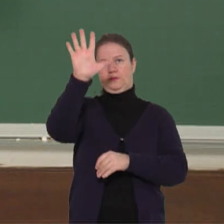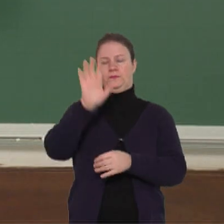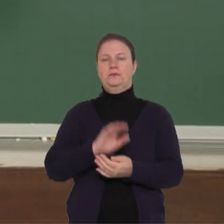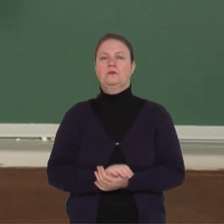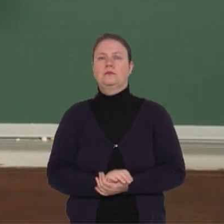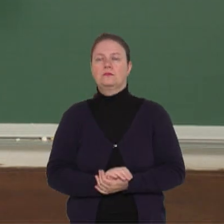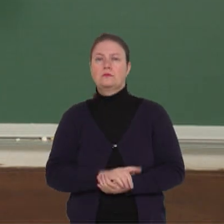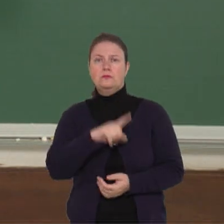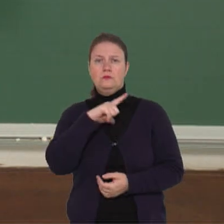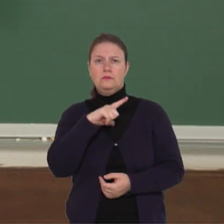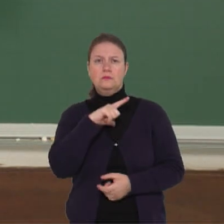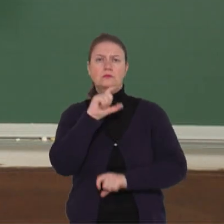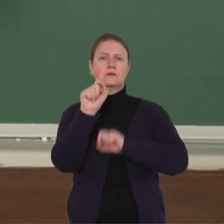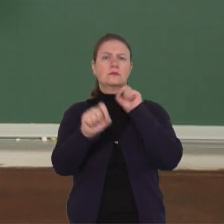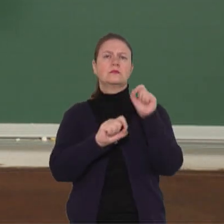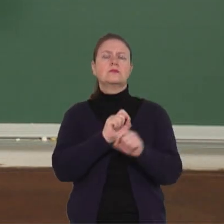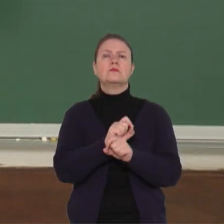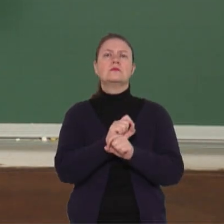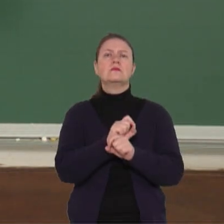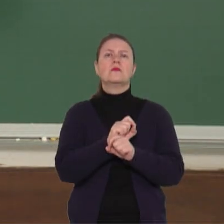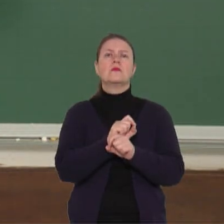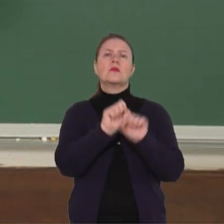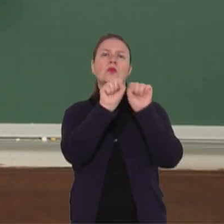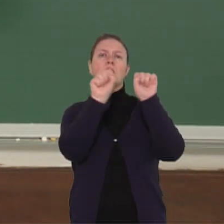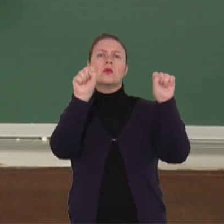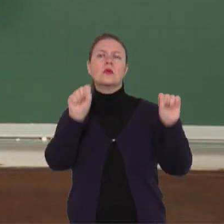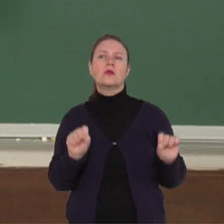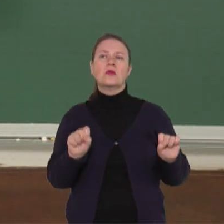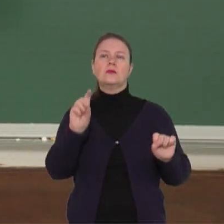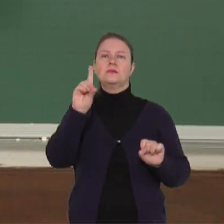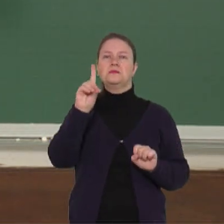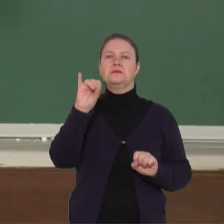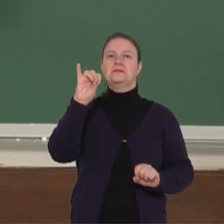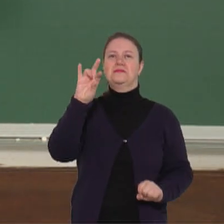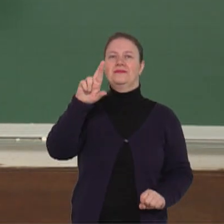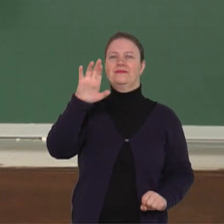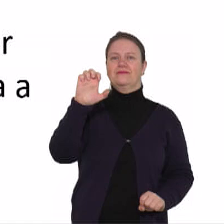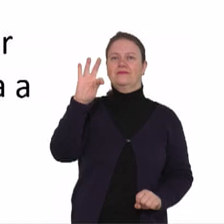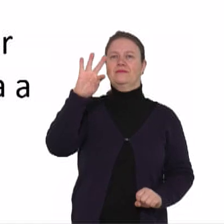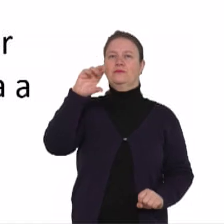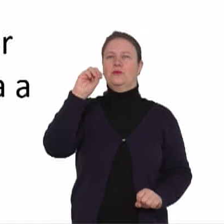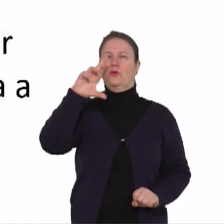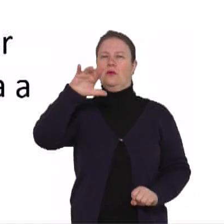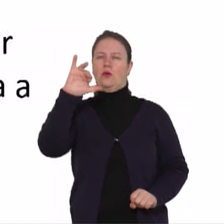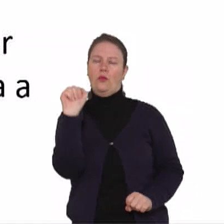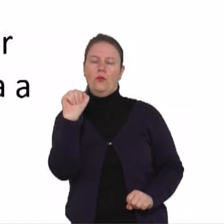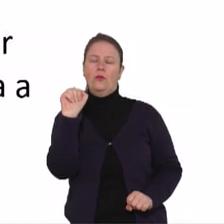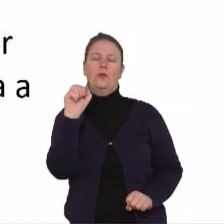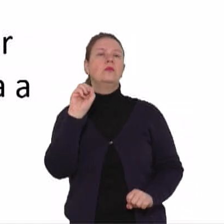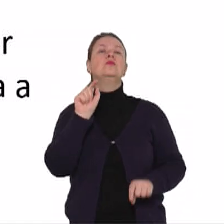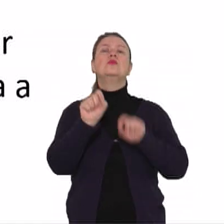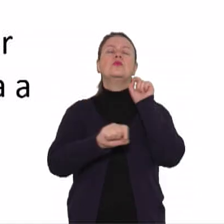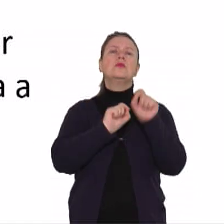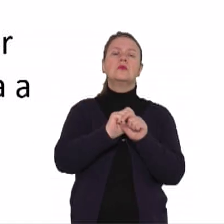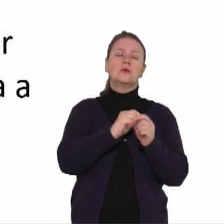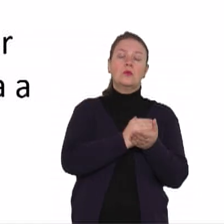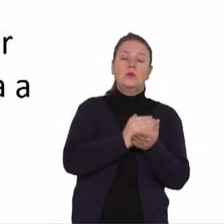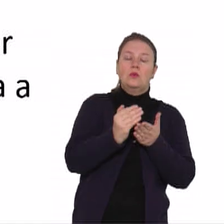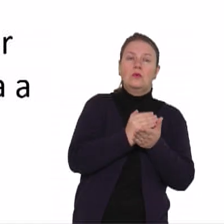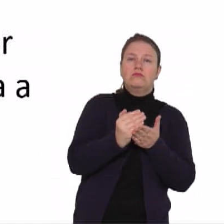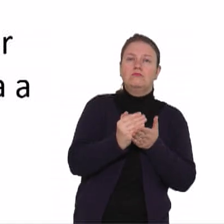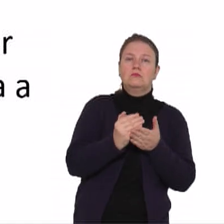aqui a gente tem o chamado sistema de diretório, que vai de 1794 a